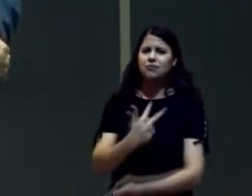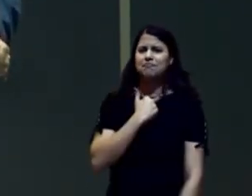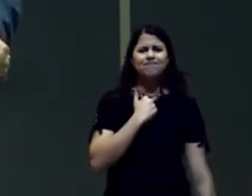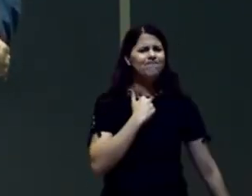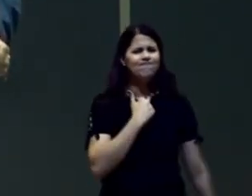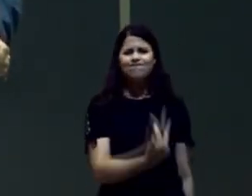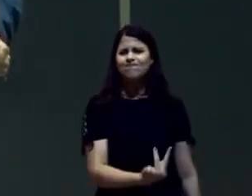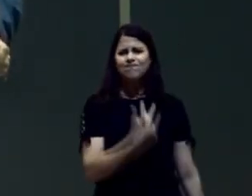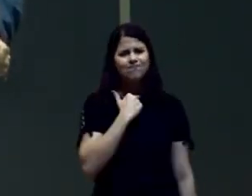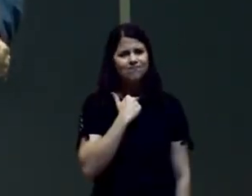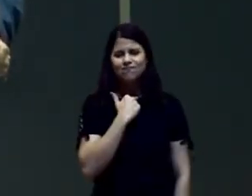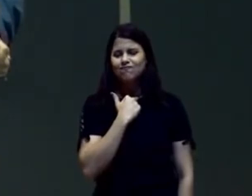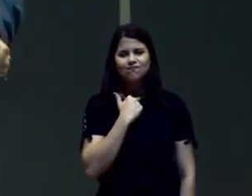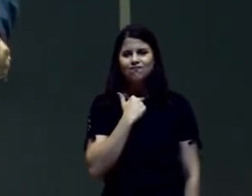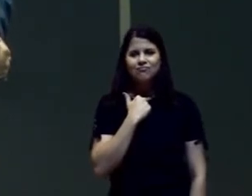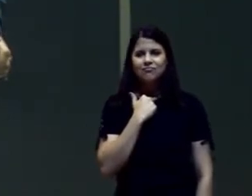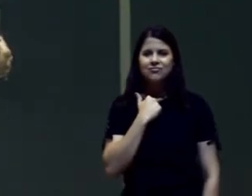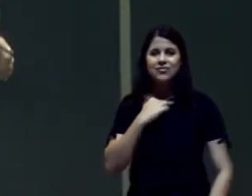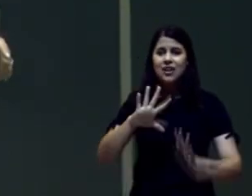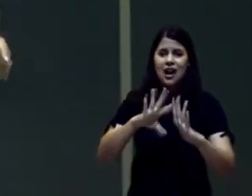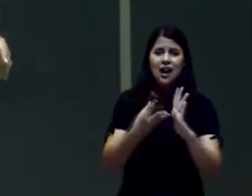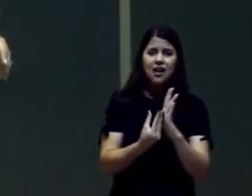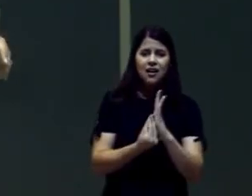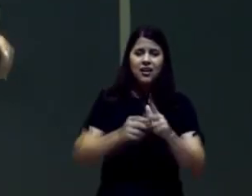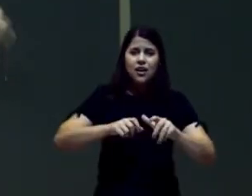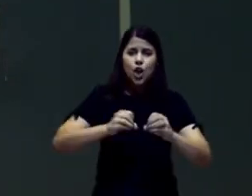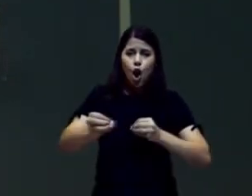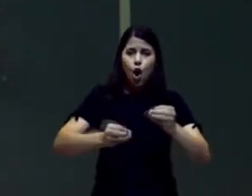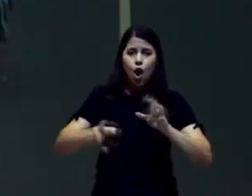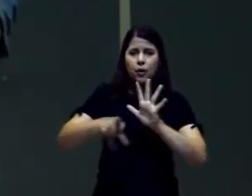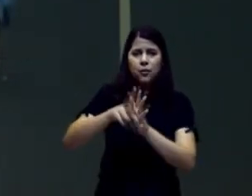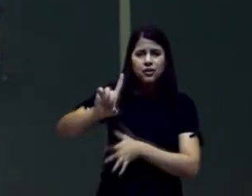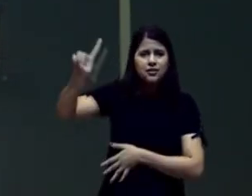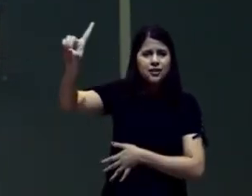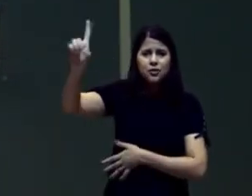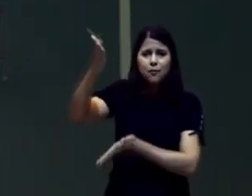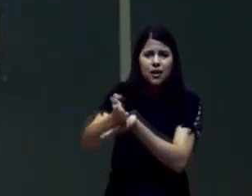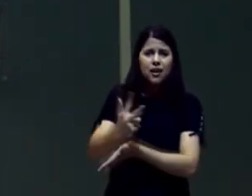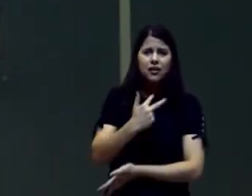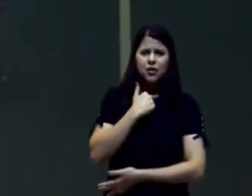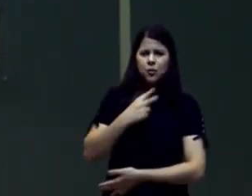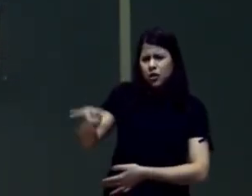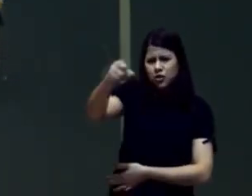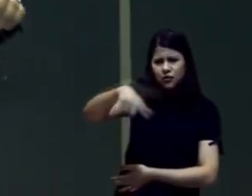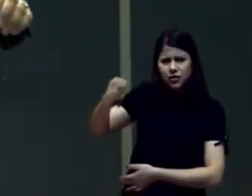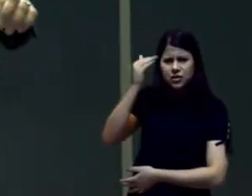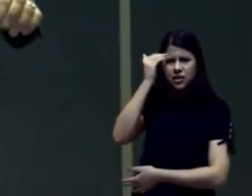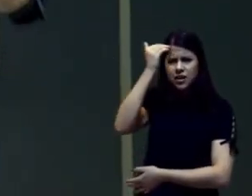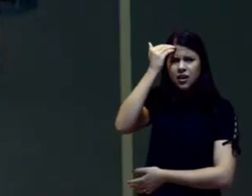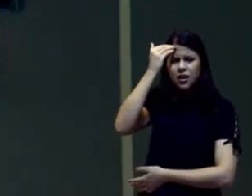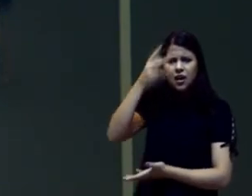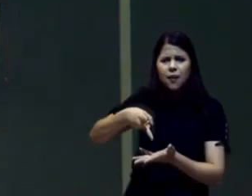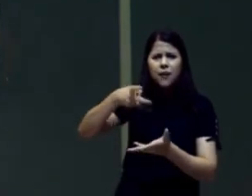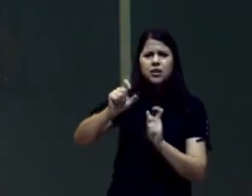Aleluia. A obra não pode parar. Sabe o que me chama mais atenção, adolescentes? É a